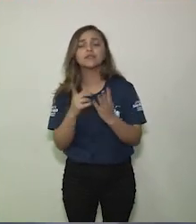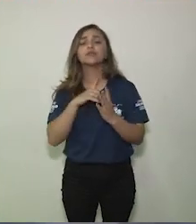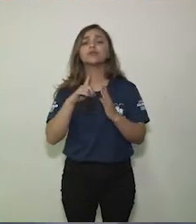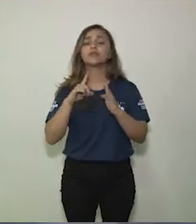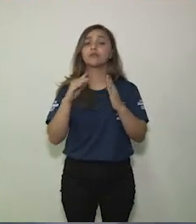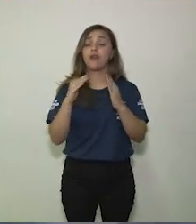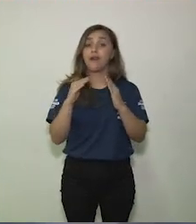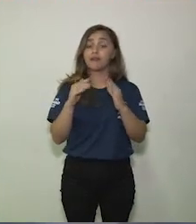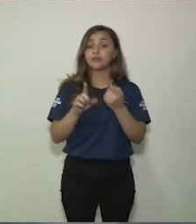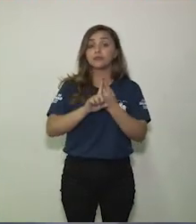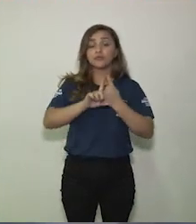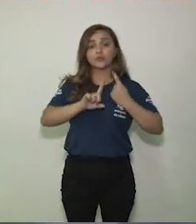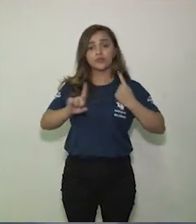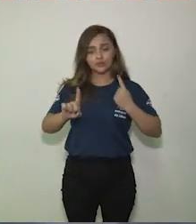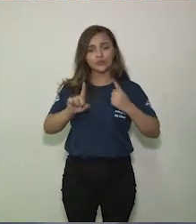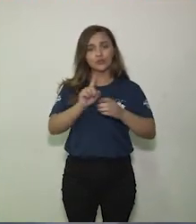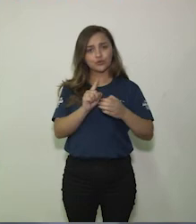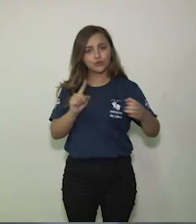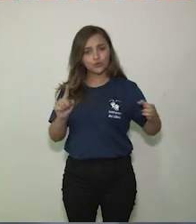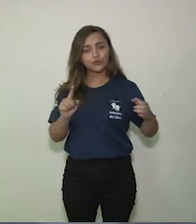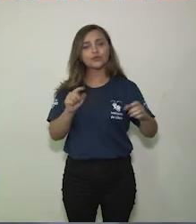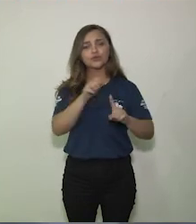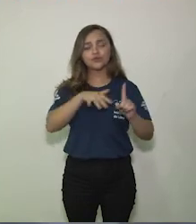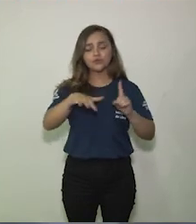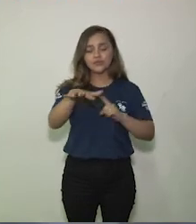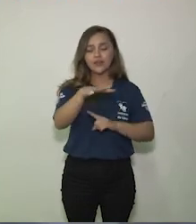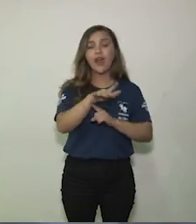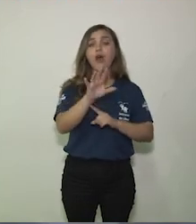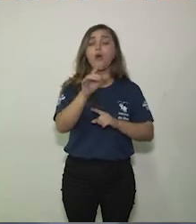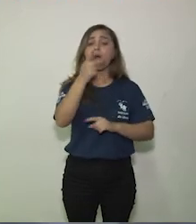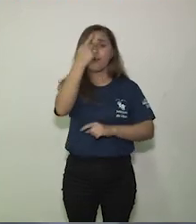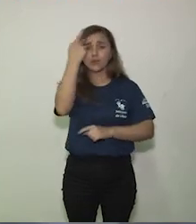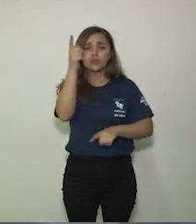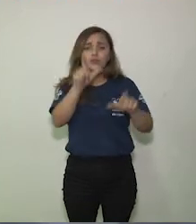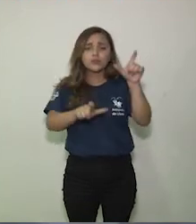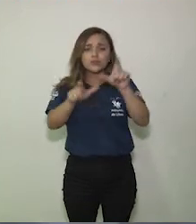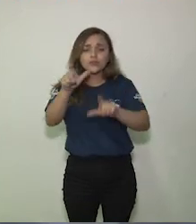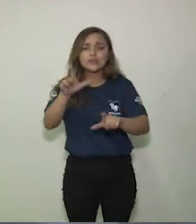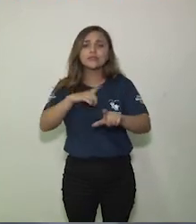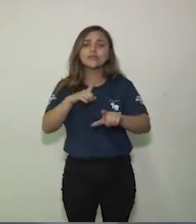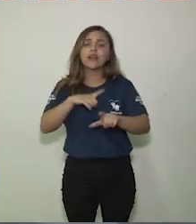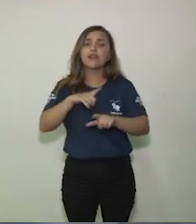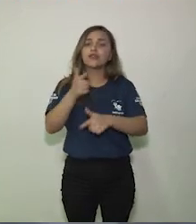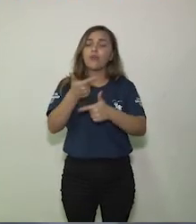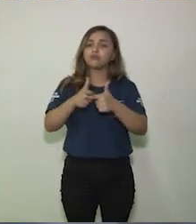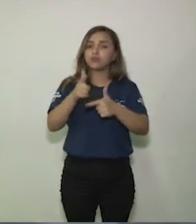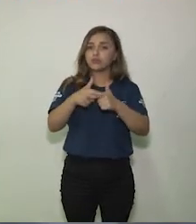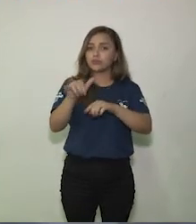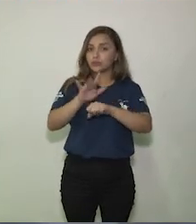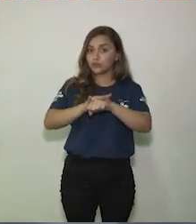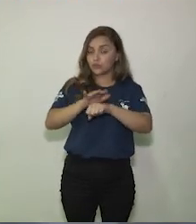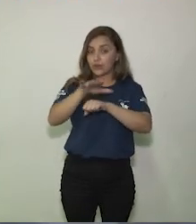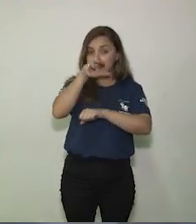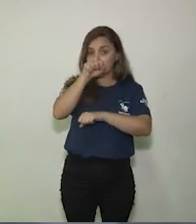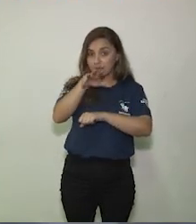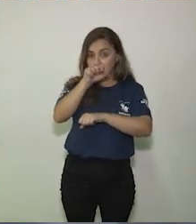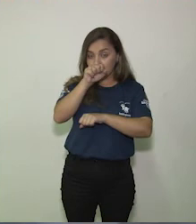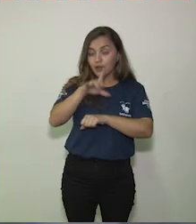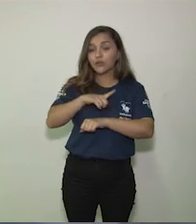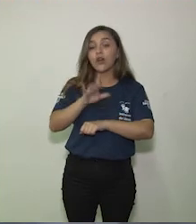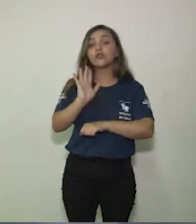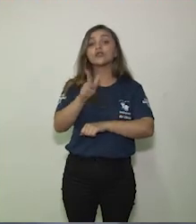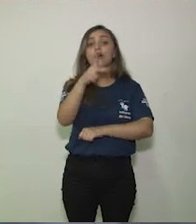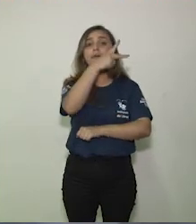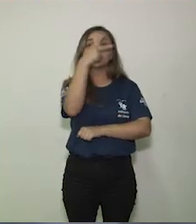das pessoas que são contatos dos sintomáticos respiratórios em 14 distritos administrativos. Recentemente o prefeito determinou,